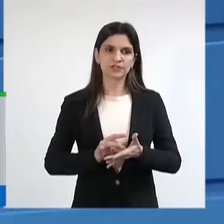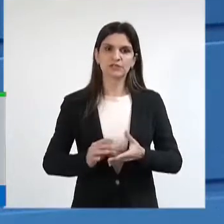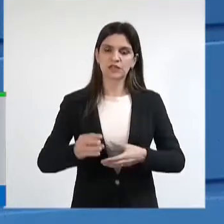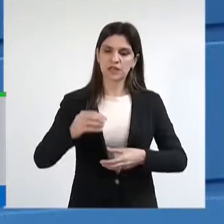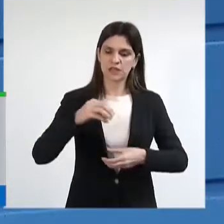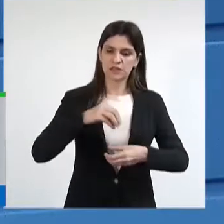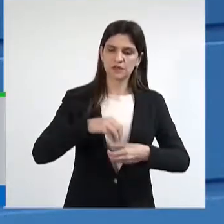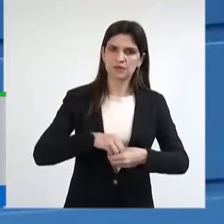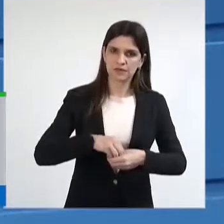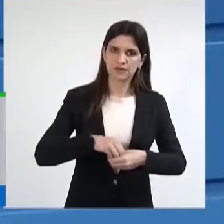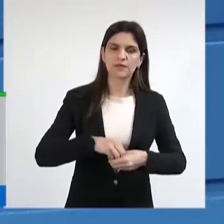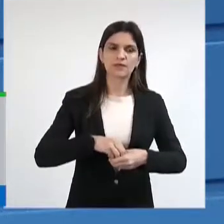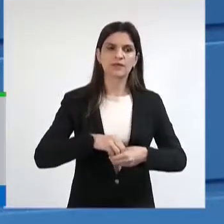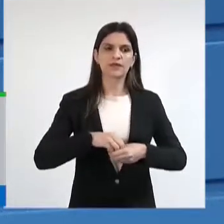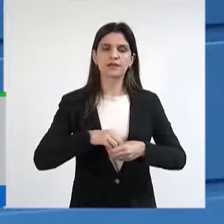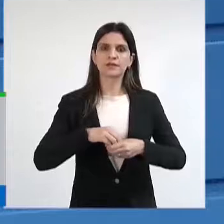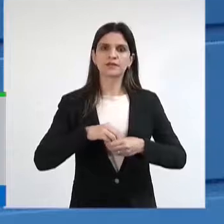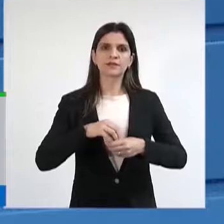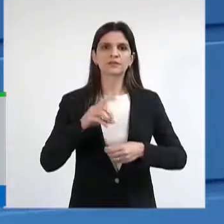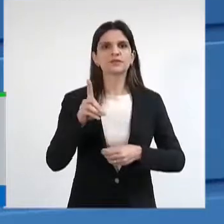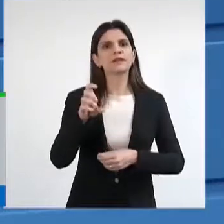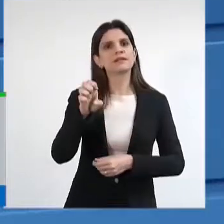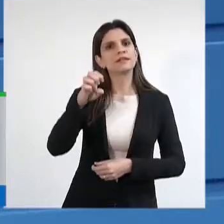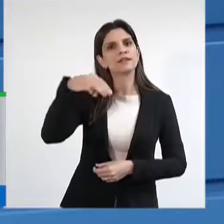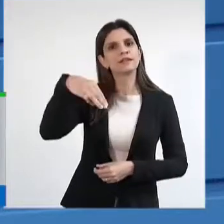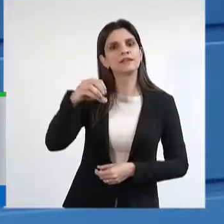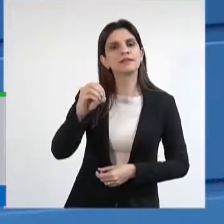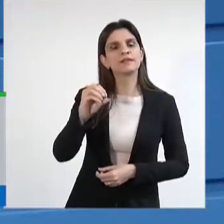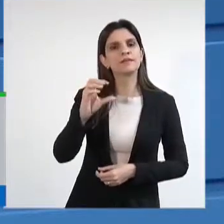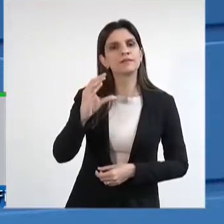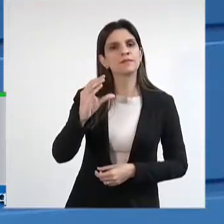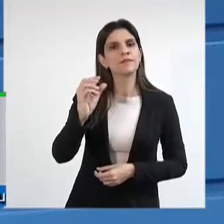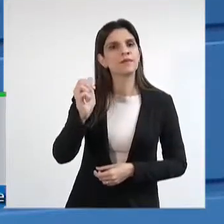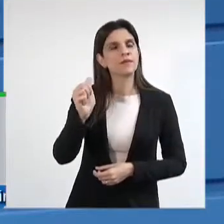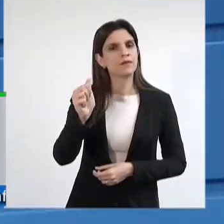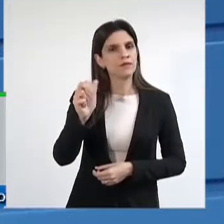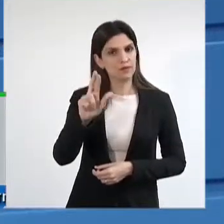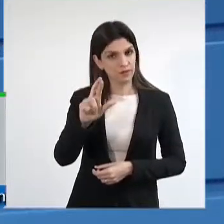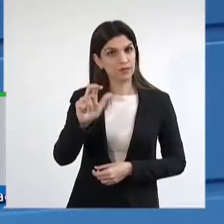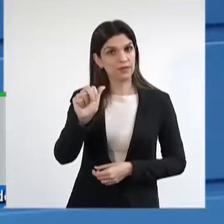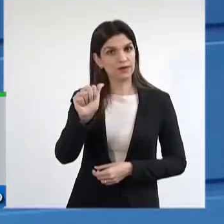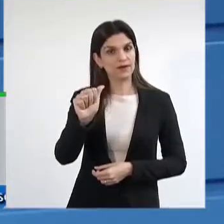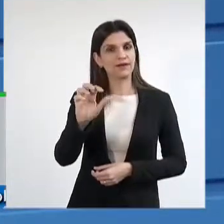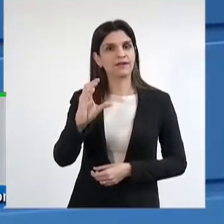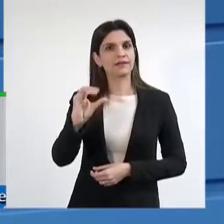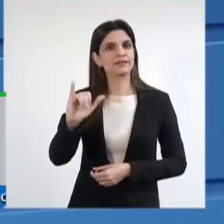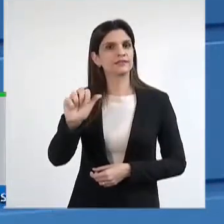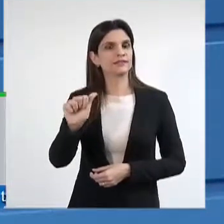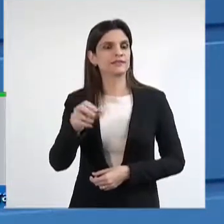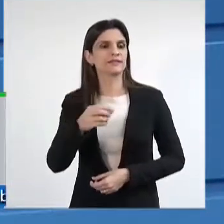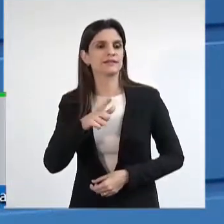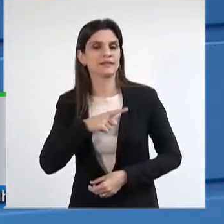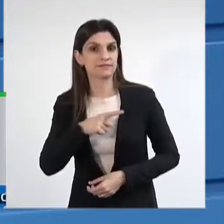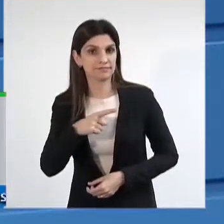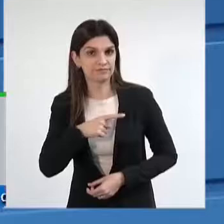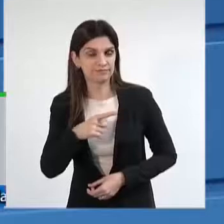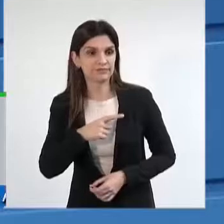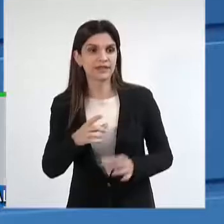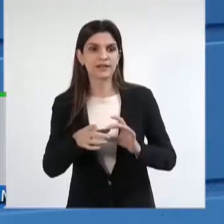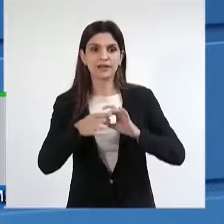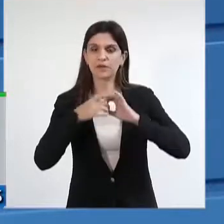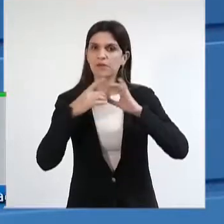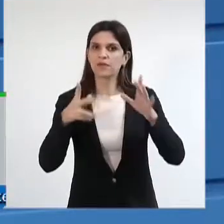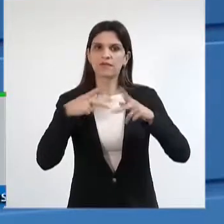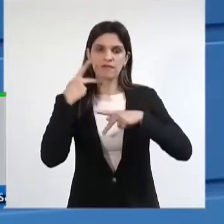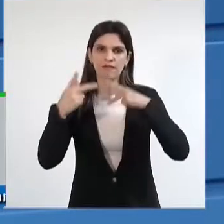que enaltecer isso, mas, infelizmente, houve uma fusão de interesses,